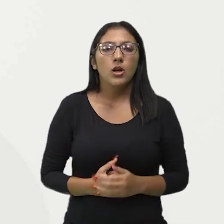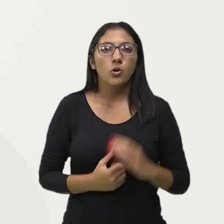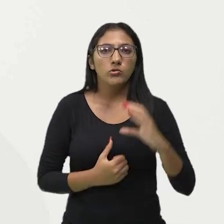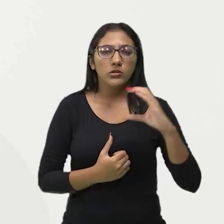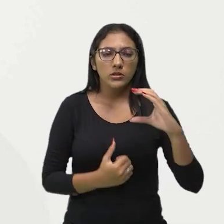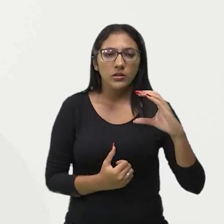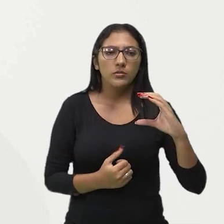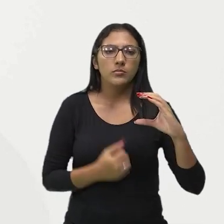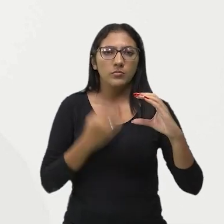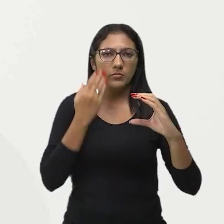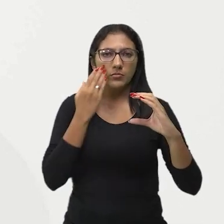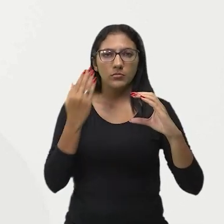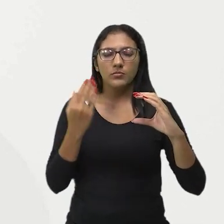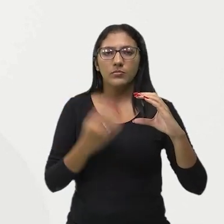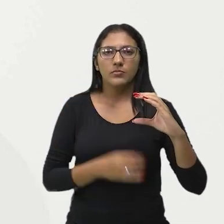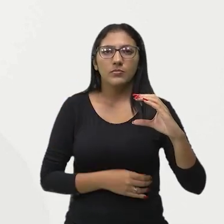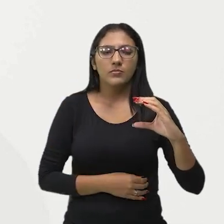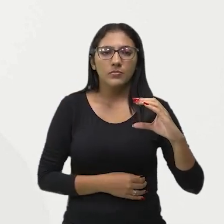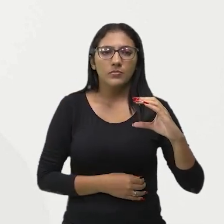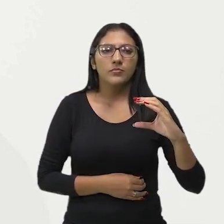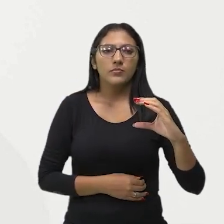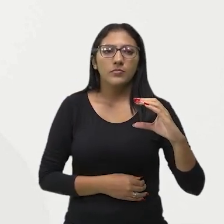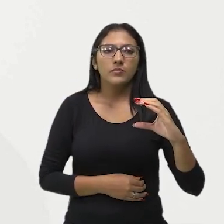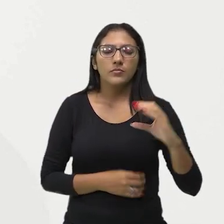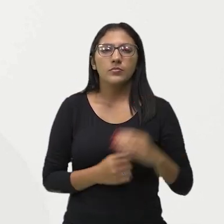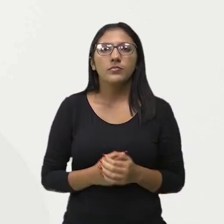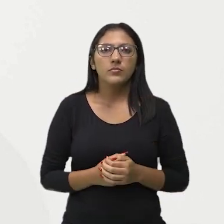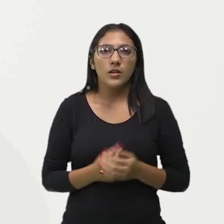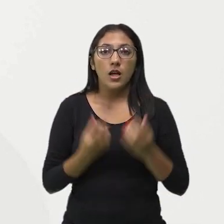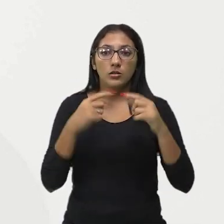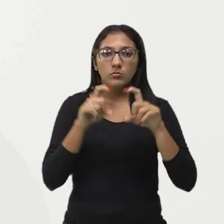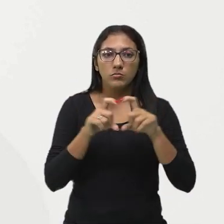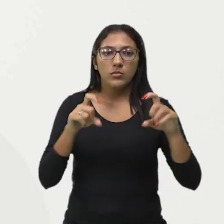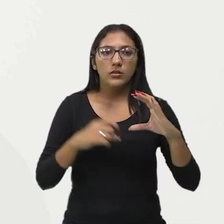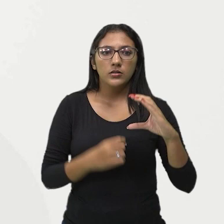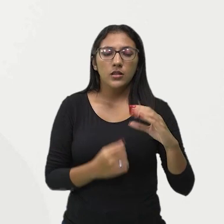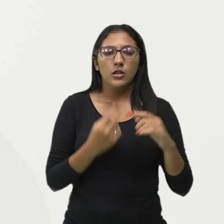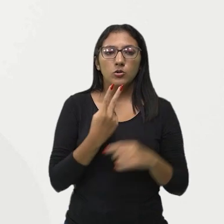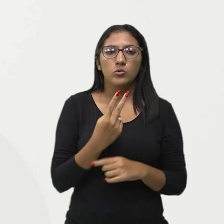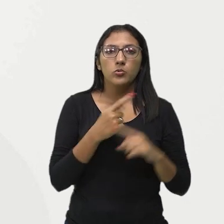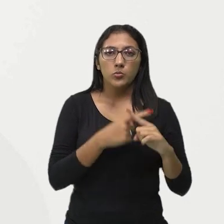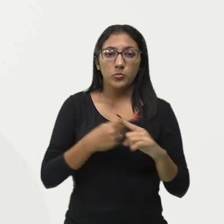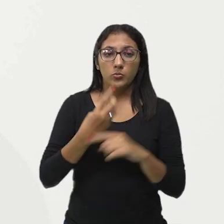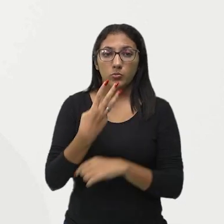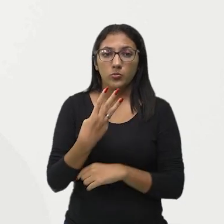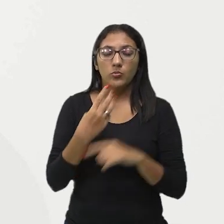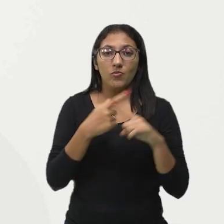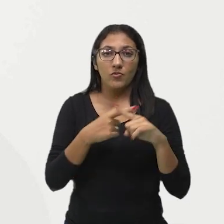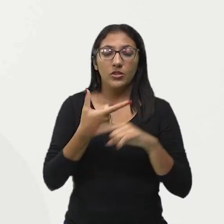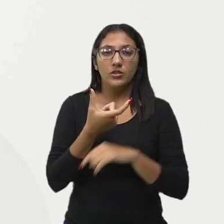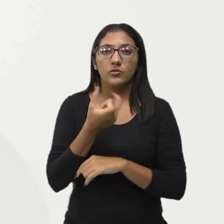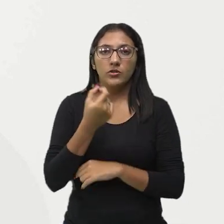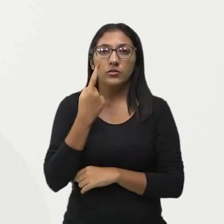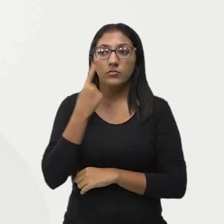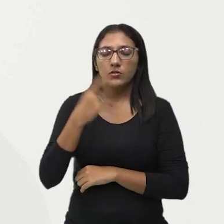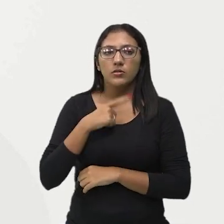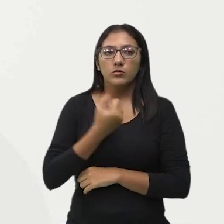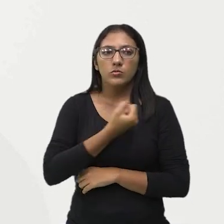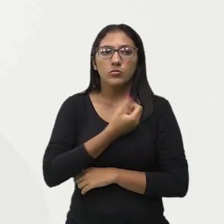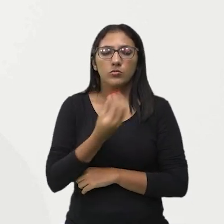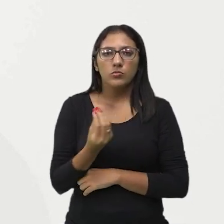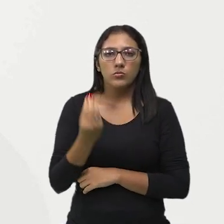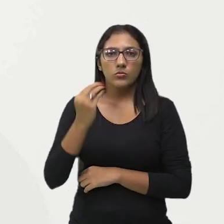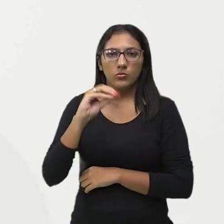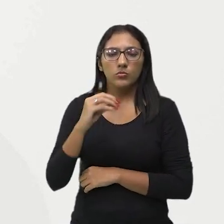o cálculo do comprimento, achamos aqui o valor 120. E aí, tendo o valor, pessoal, era só a gente fazer uma divisão de